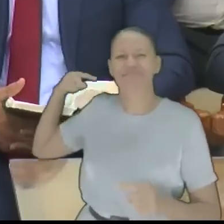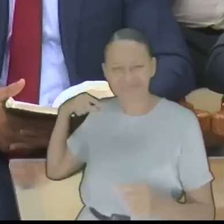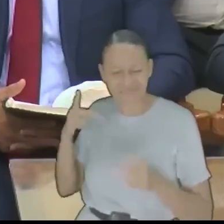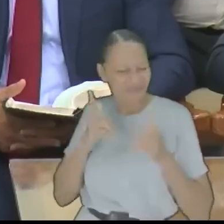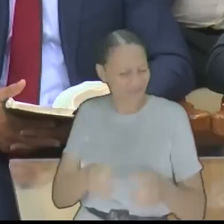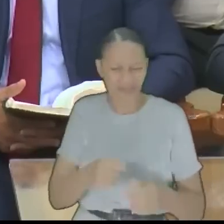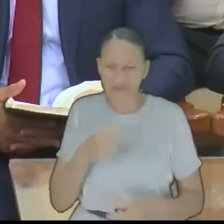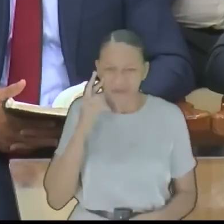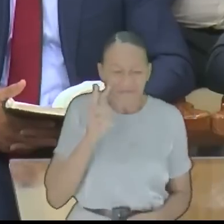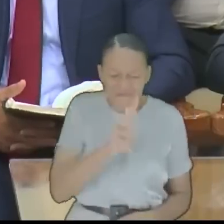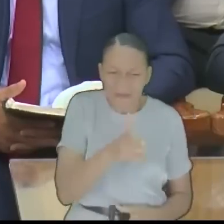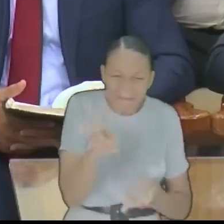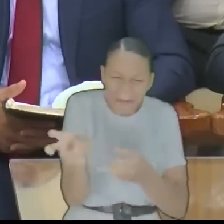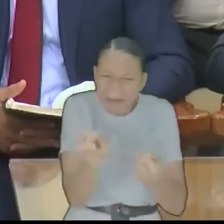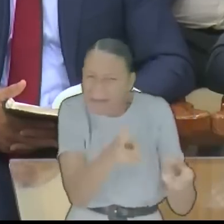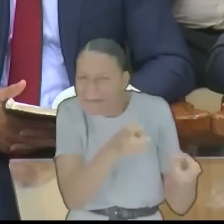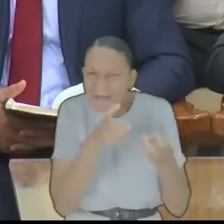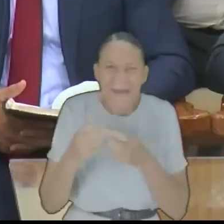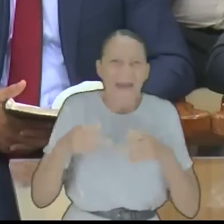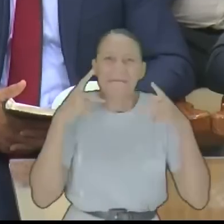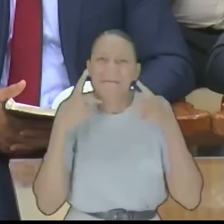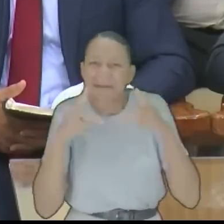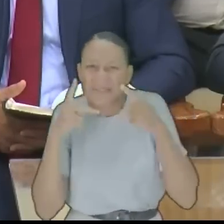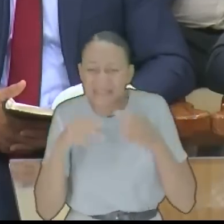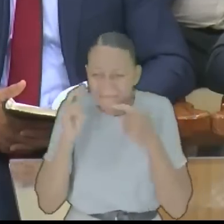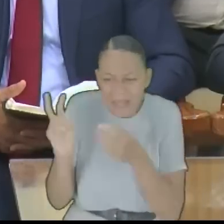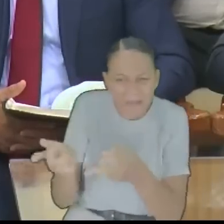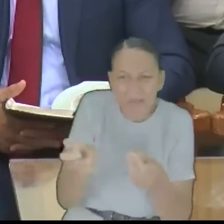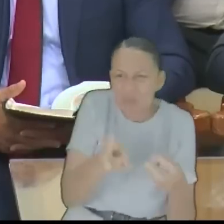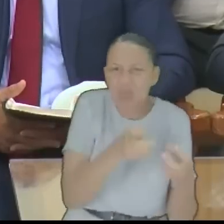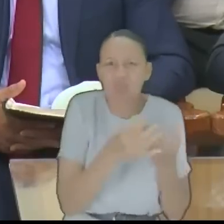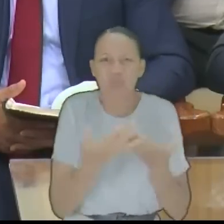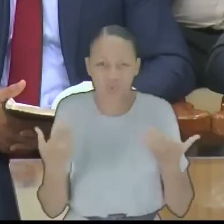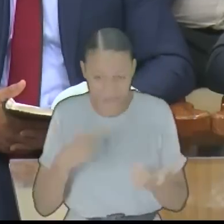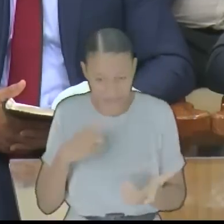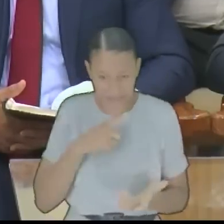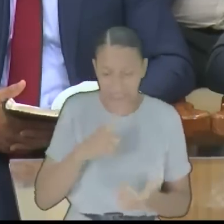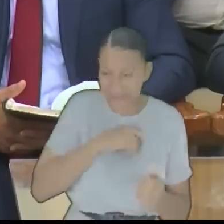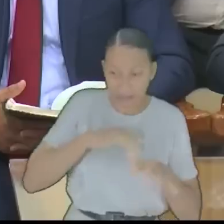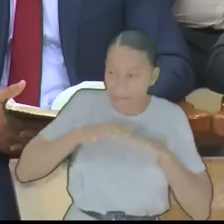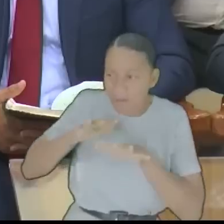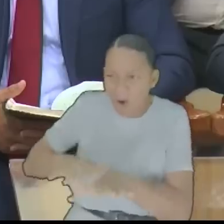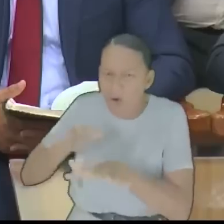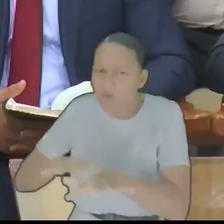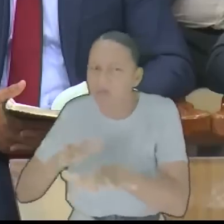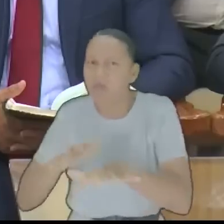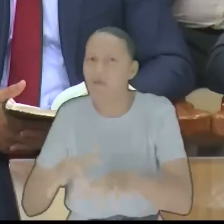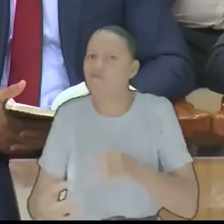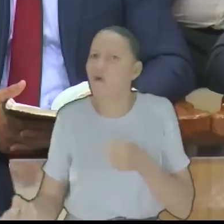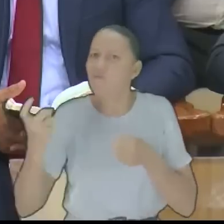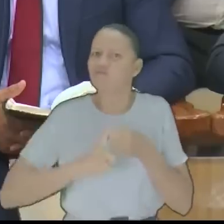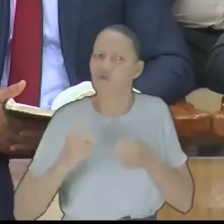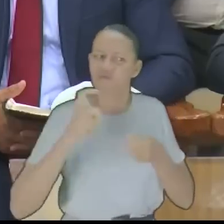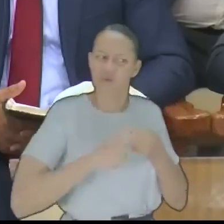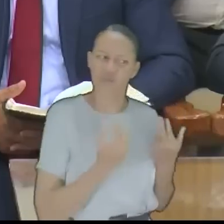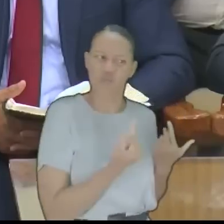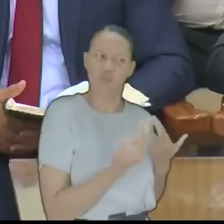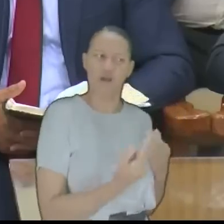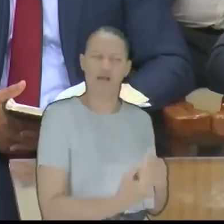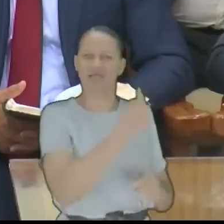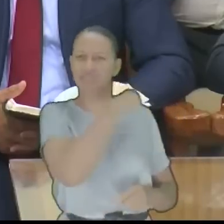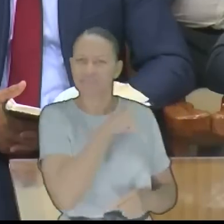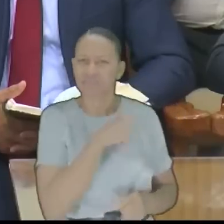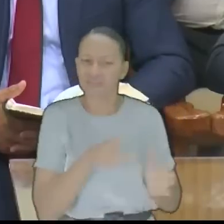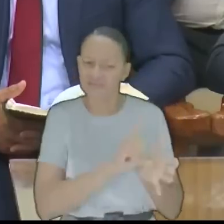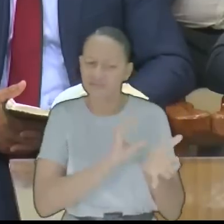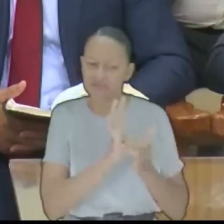quer. Vocês estão notando pelo que eu preguei, vocês estão notando que está havendo um movimento para que as coisas voltem a ser antes